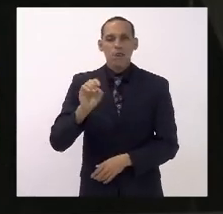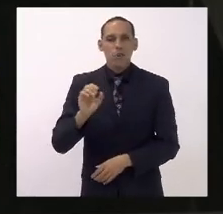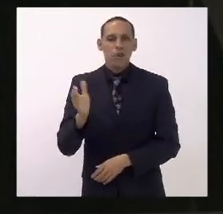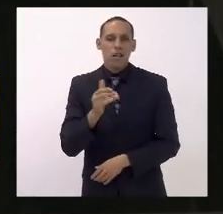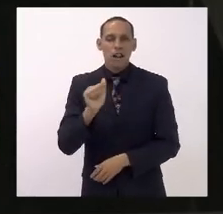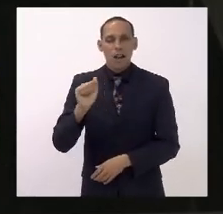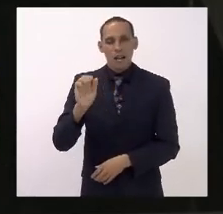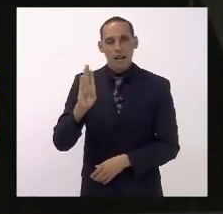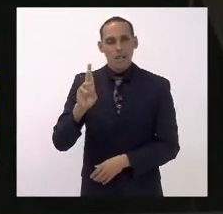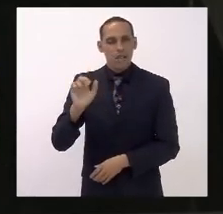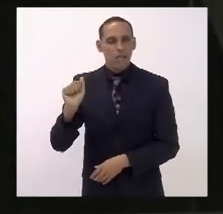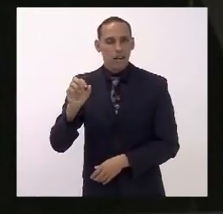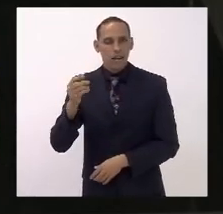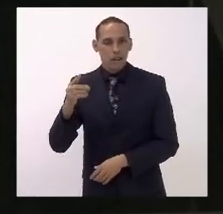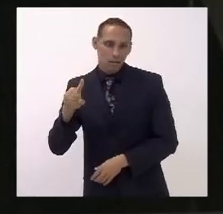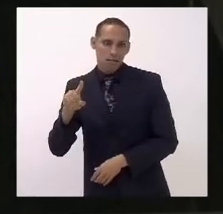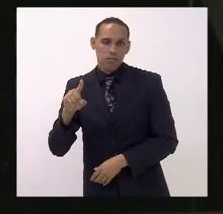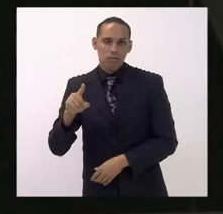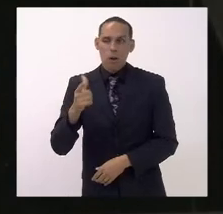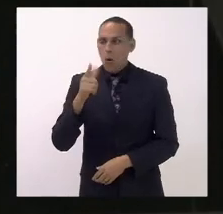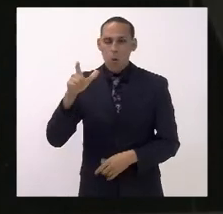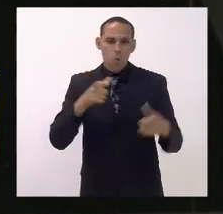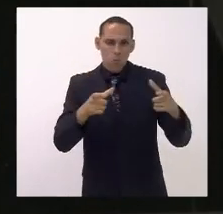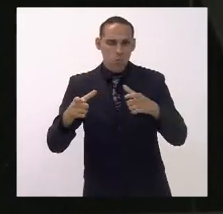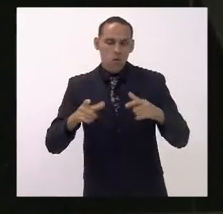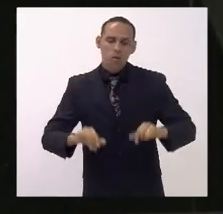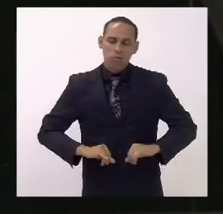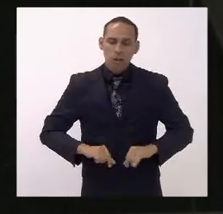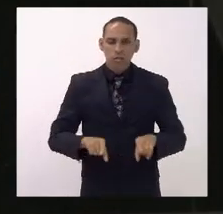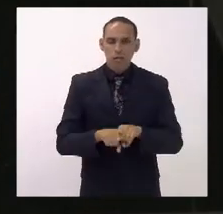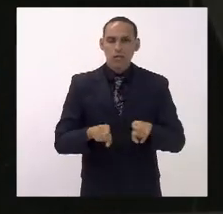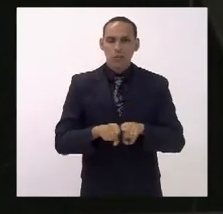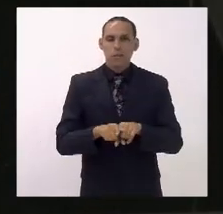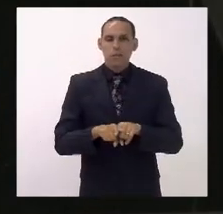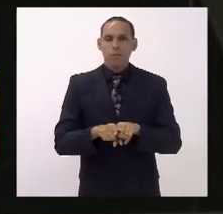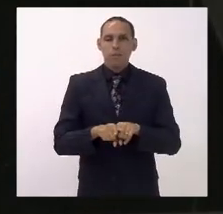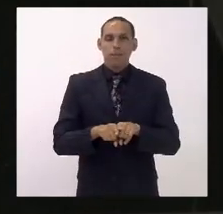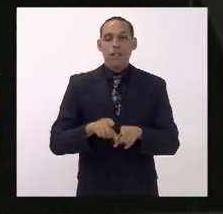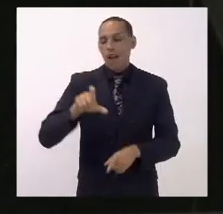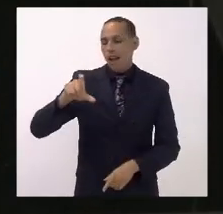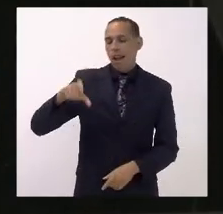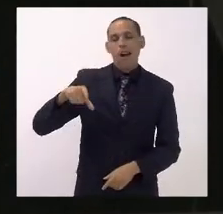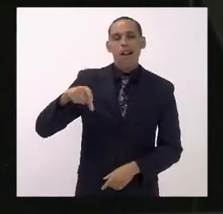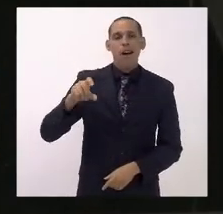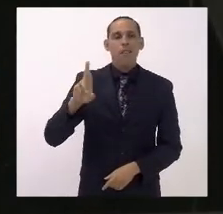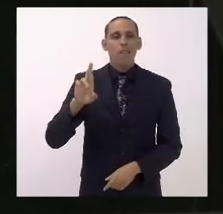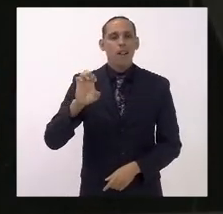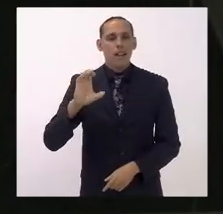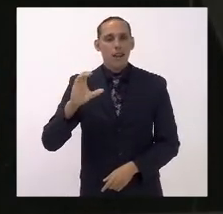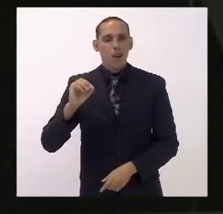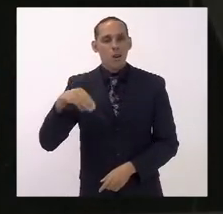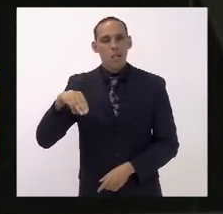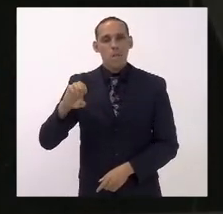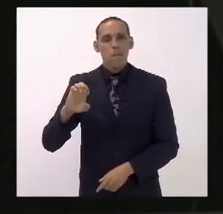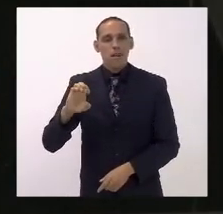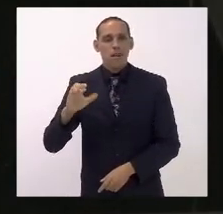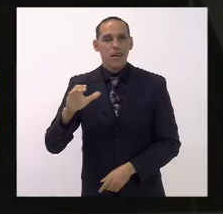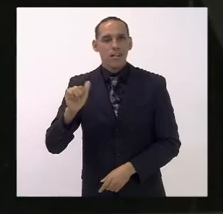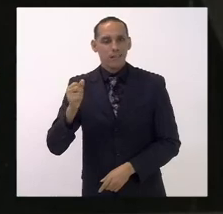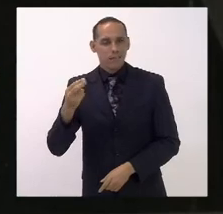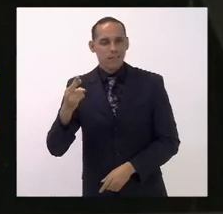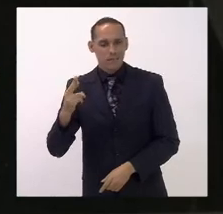de outras localidades que também sofreram. O cartão Recomeçar para aqueles que perderam, não